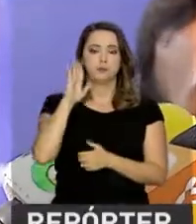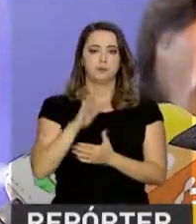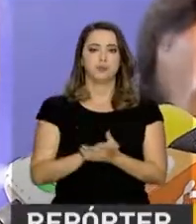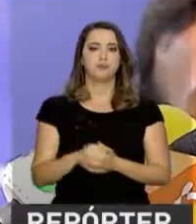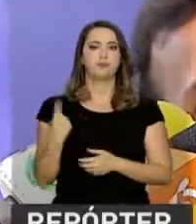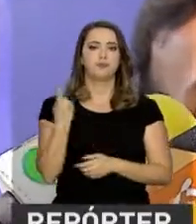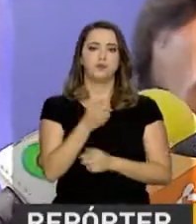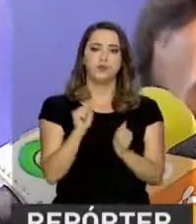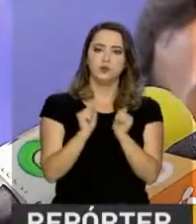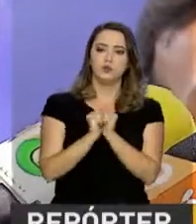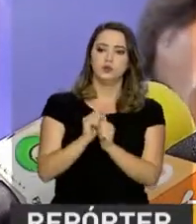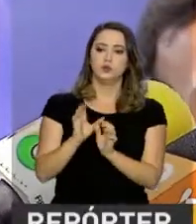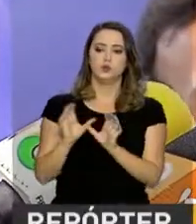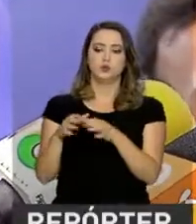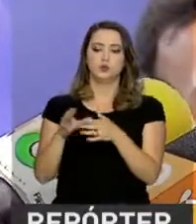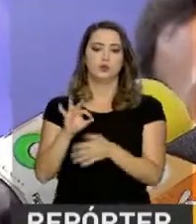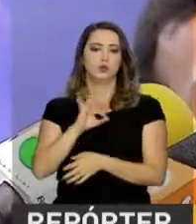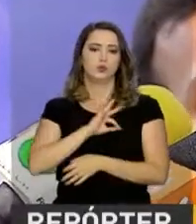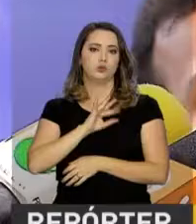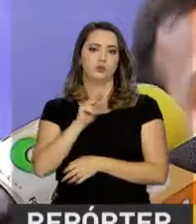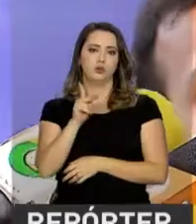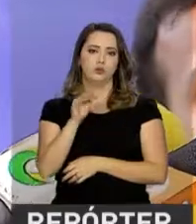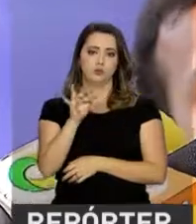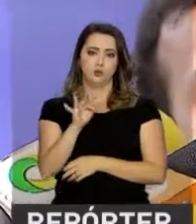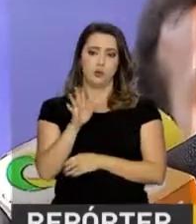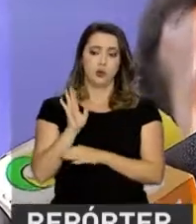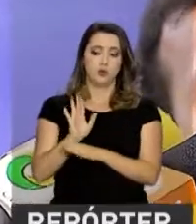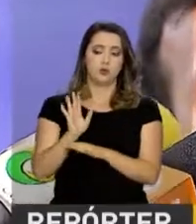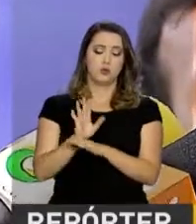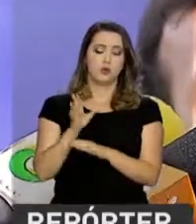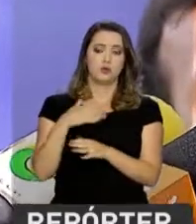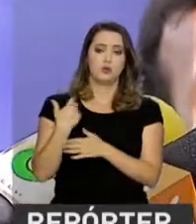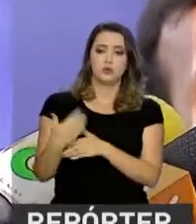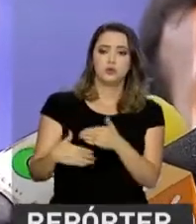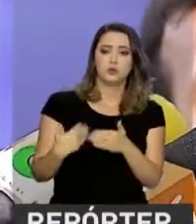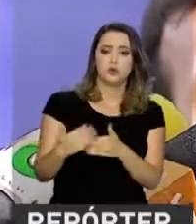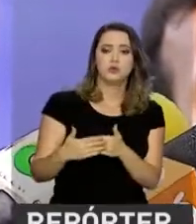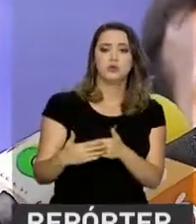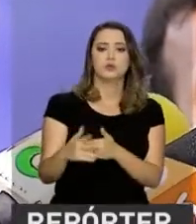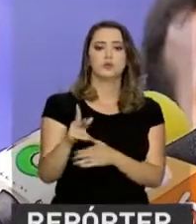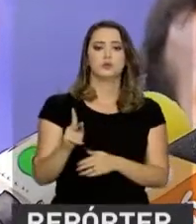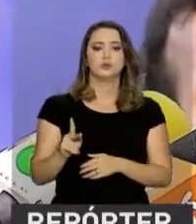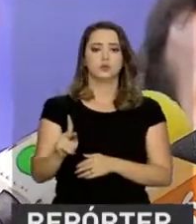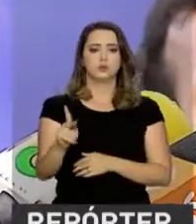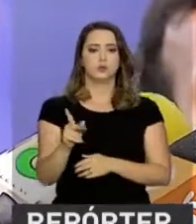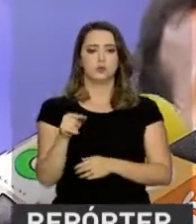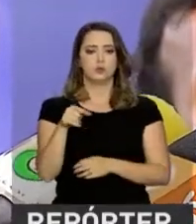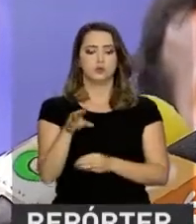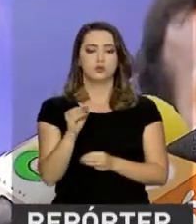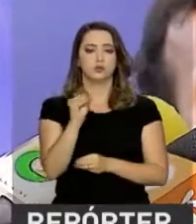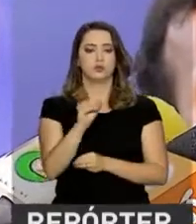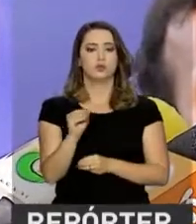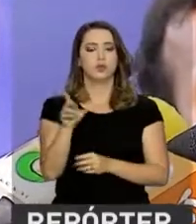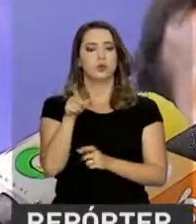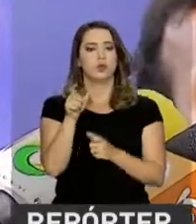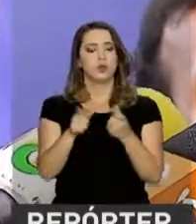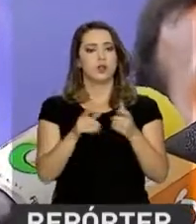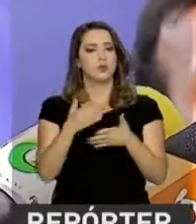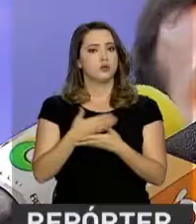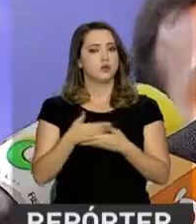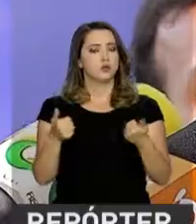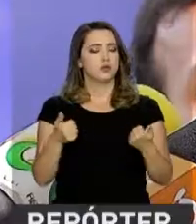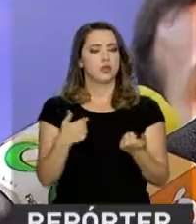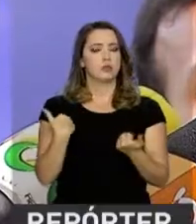da Polícia Federal para que eles nos ajudem, contribuem constantemente, sempre com aspectos de melhoria, desde